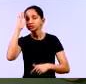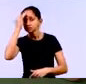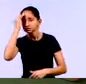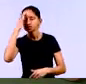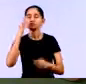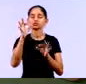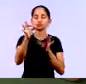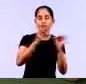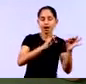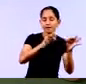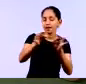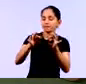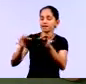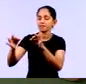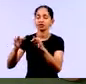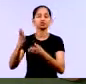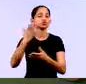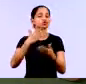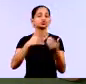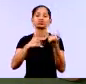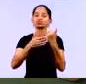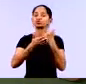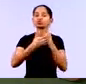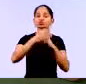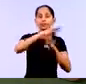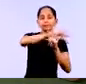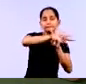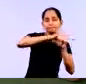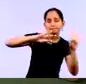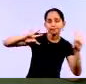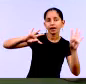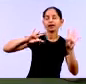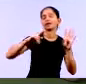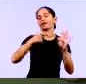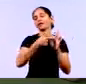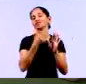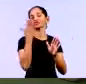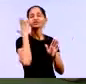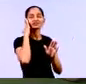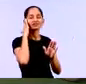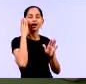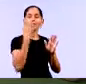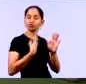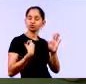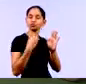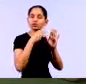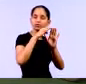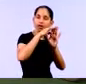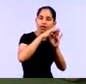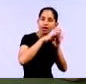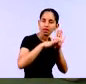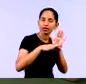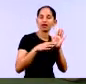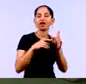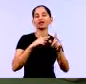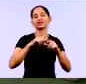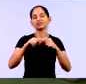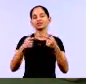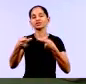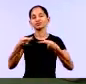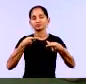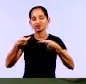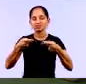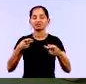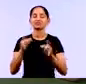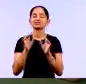a organização ali em forma de planilha. E a partir dessas informações, você vai trabalhar a questão do planejamento.